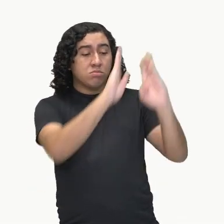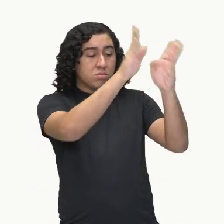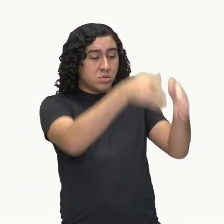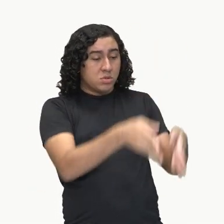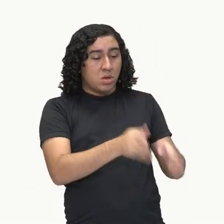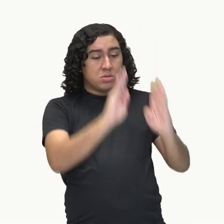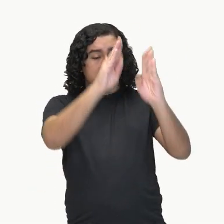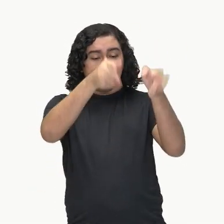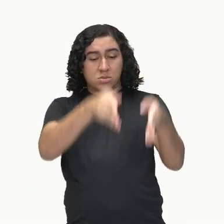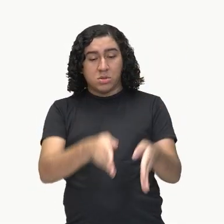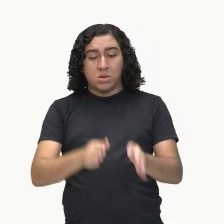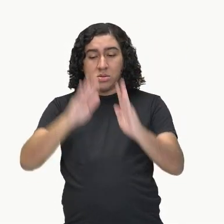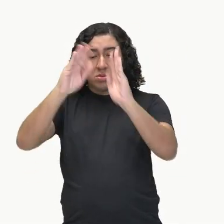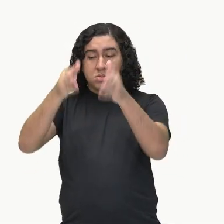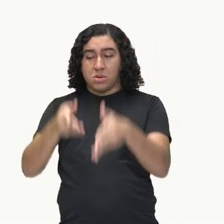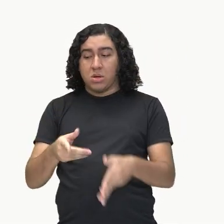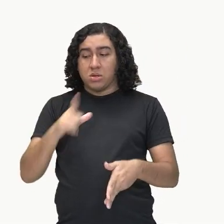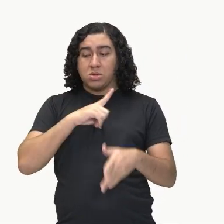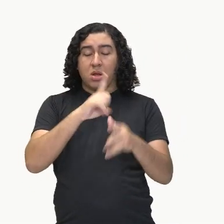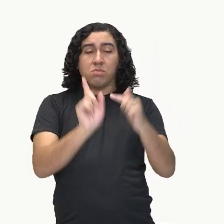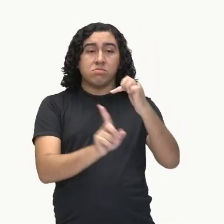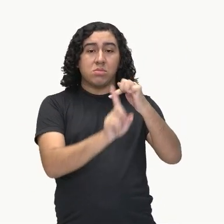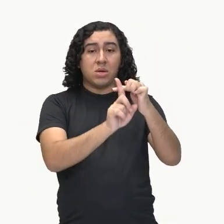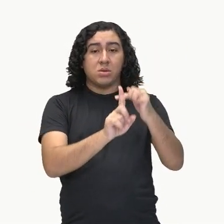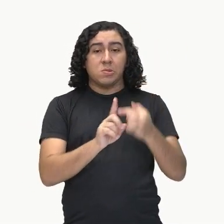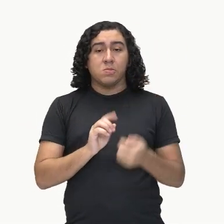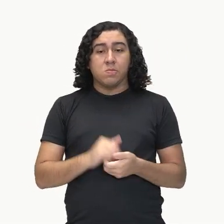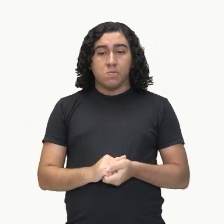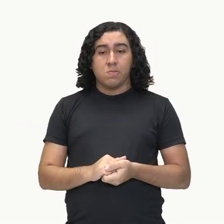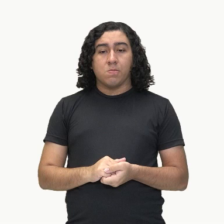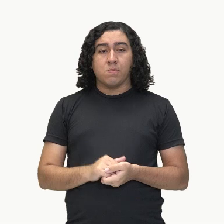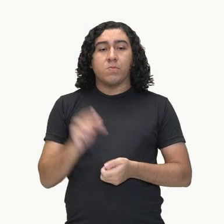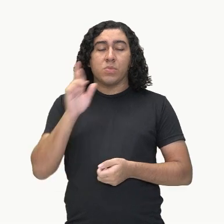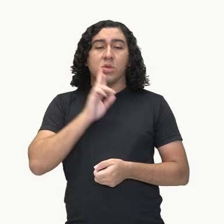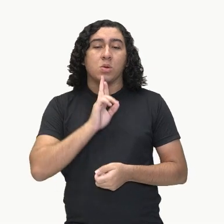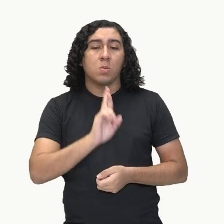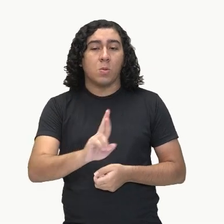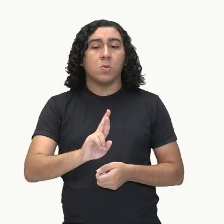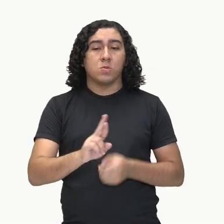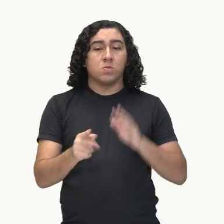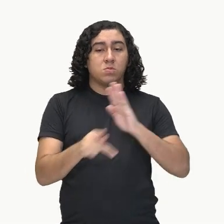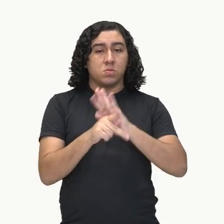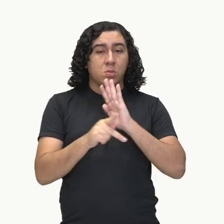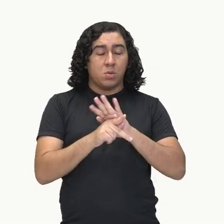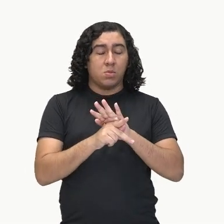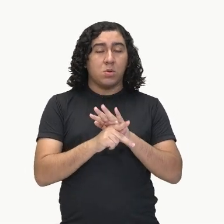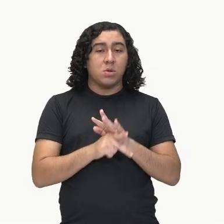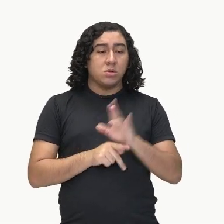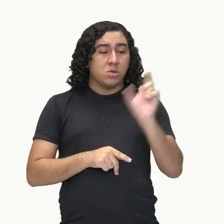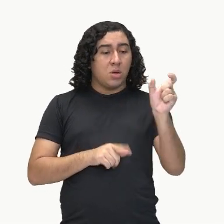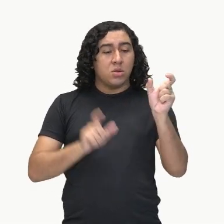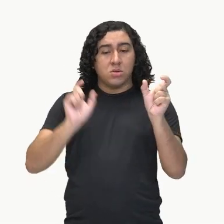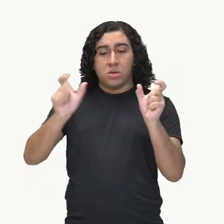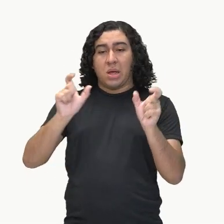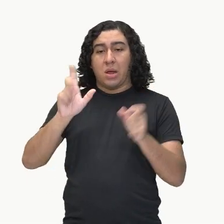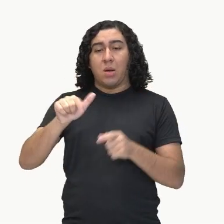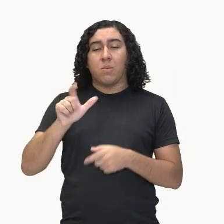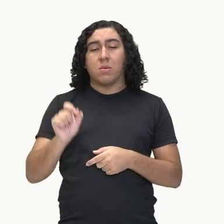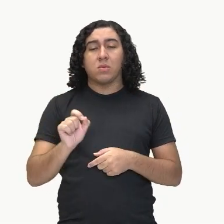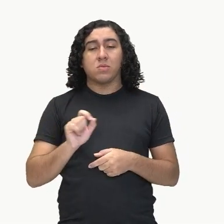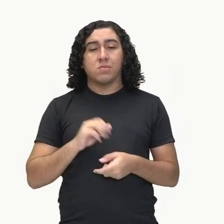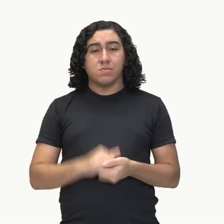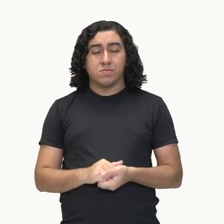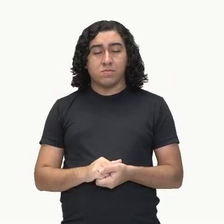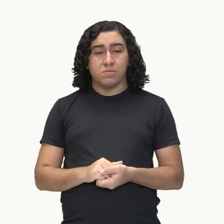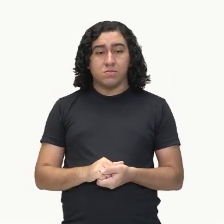para que você faça a adição. Então, o resultado da adição desses dois polinômios nada mais é